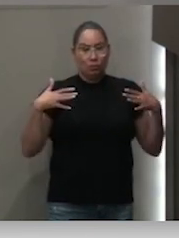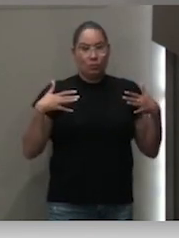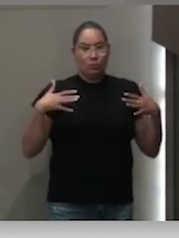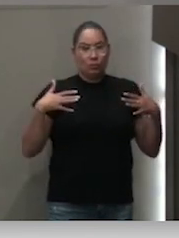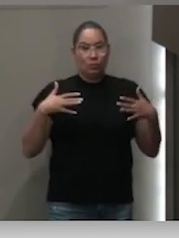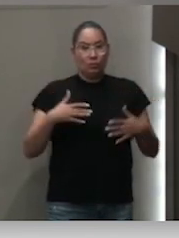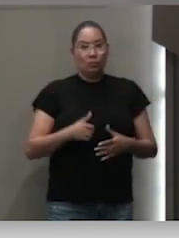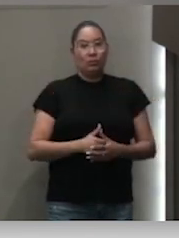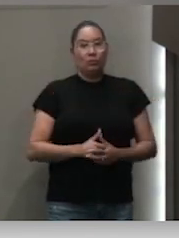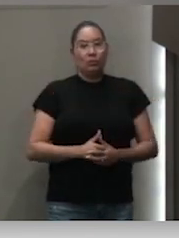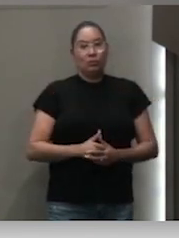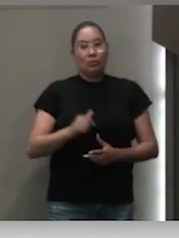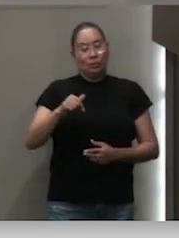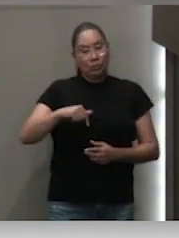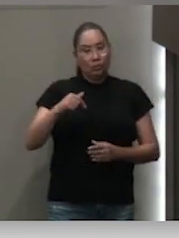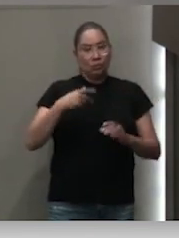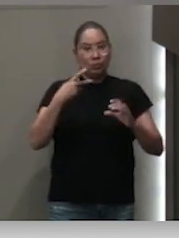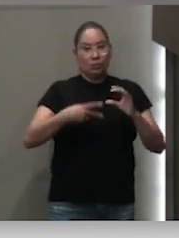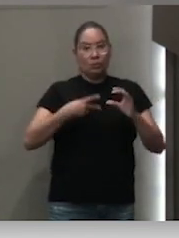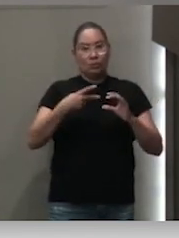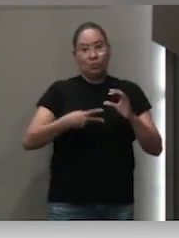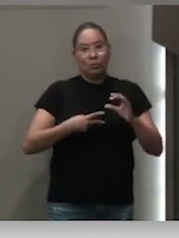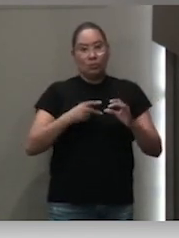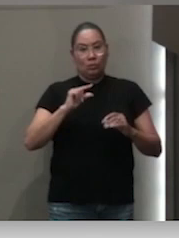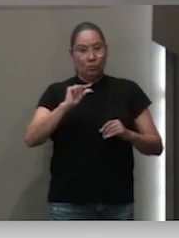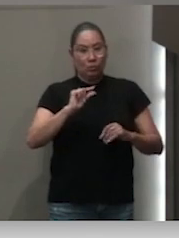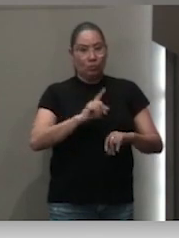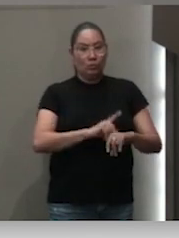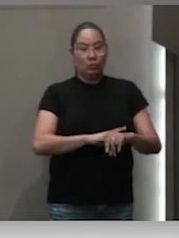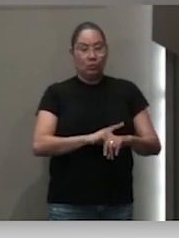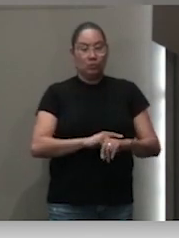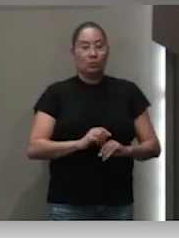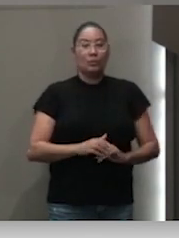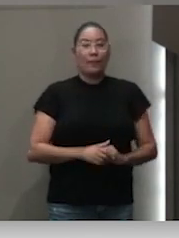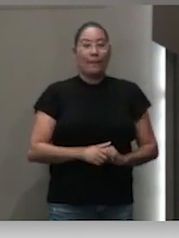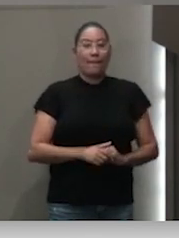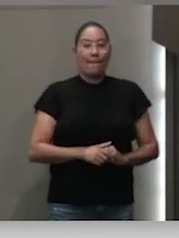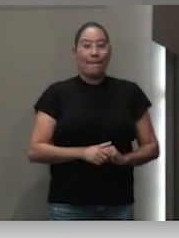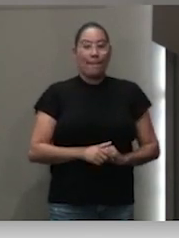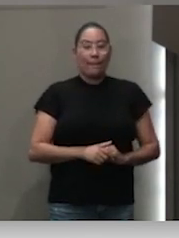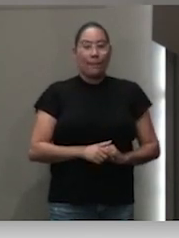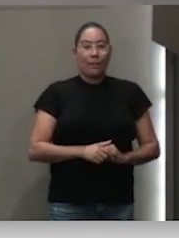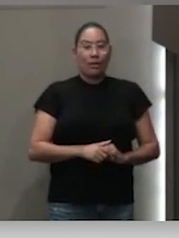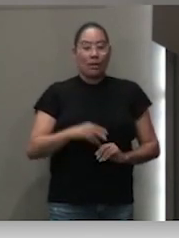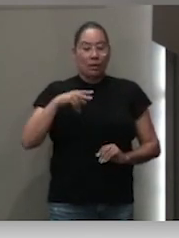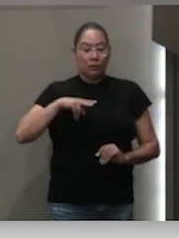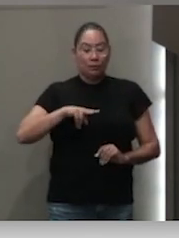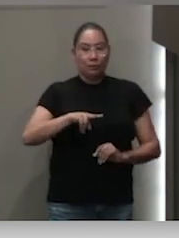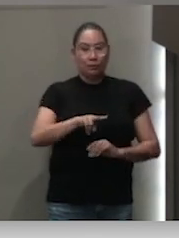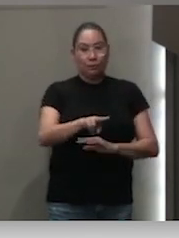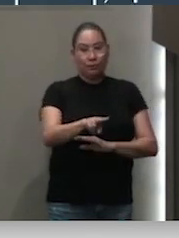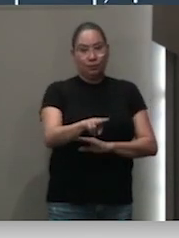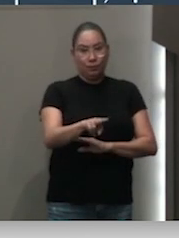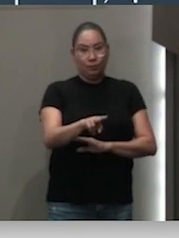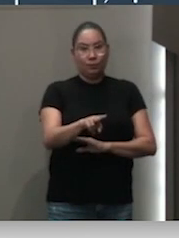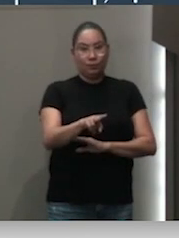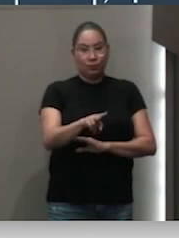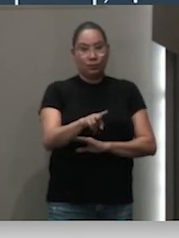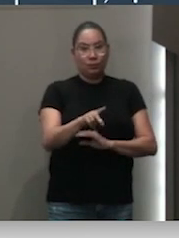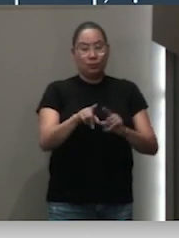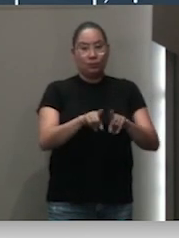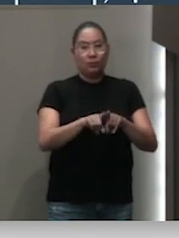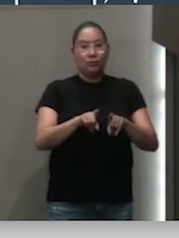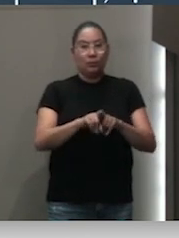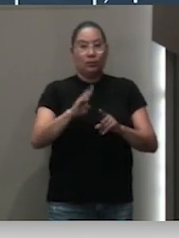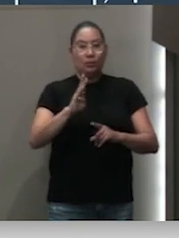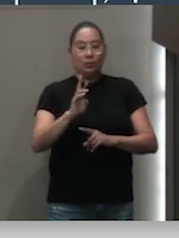por esse por essa Câmara há pouco que a duplicação das perimetrais de passofundo